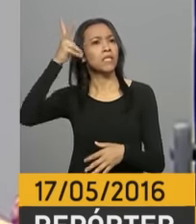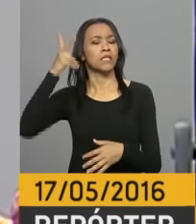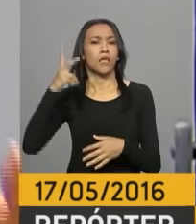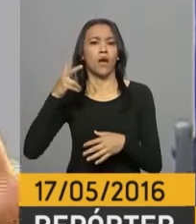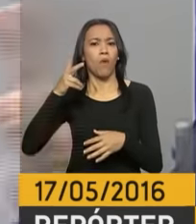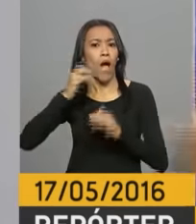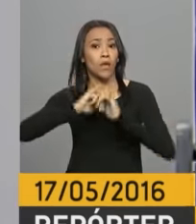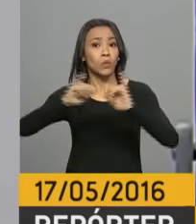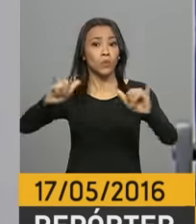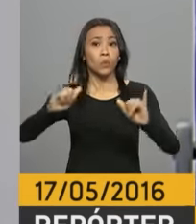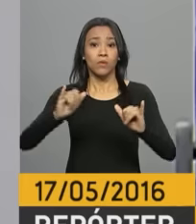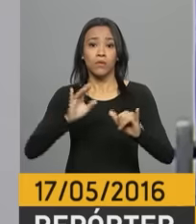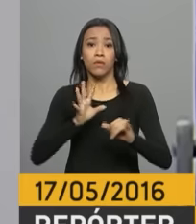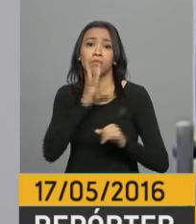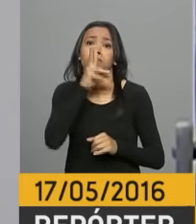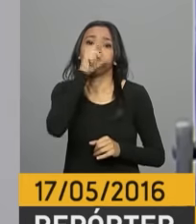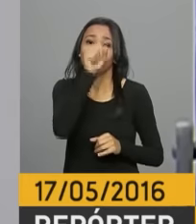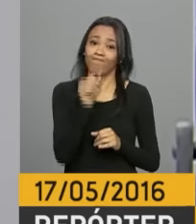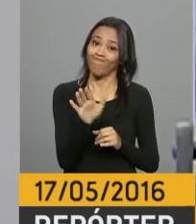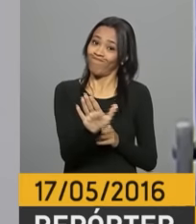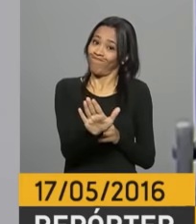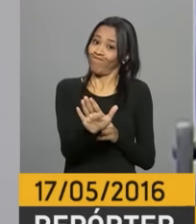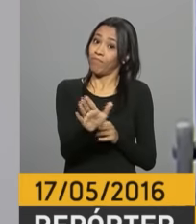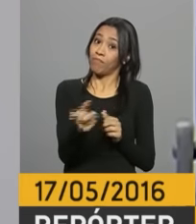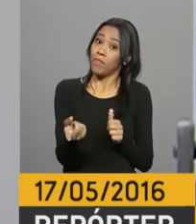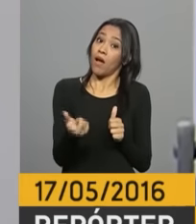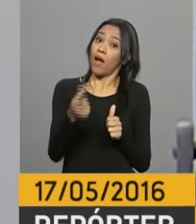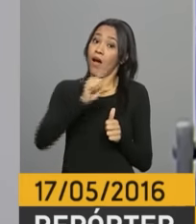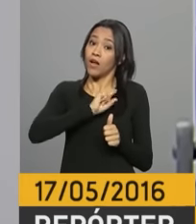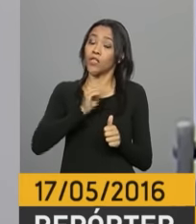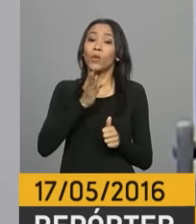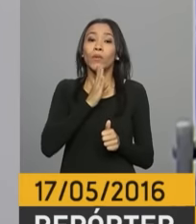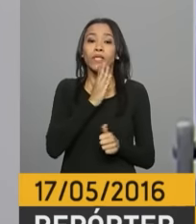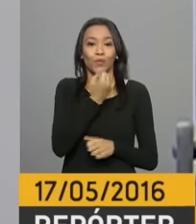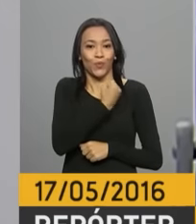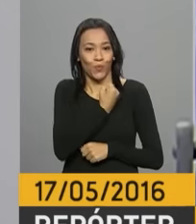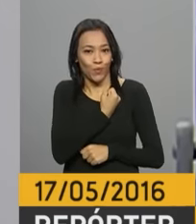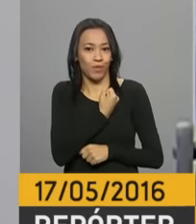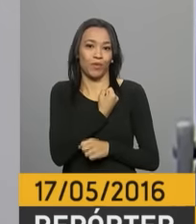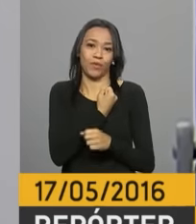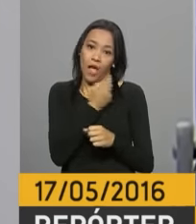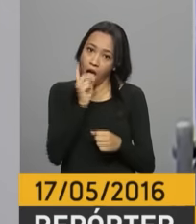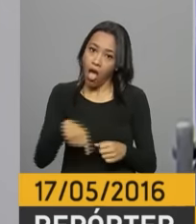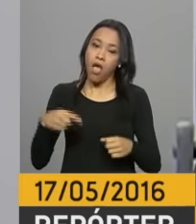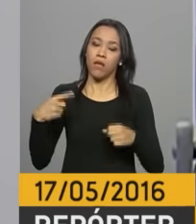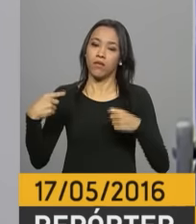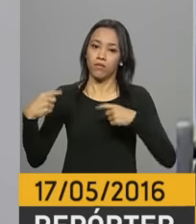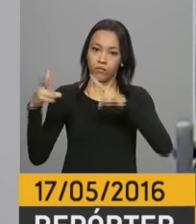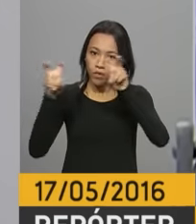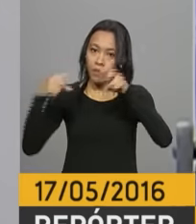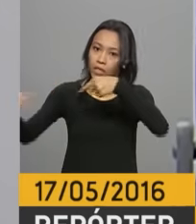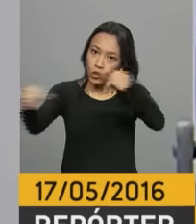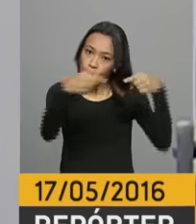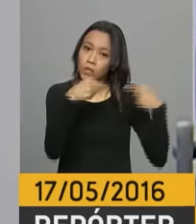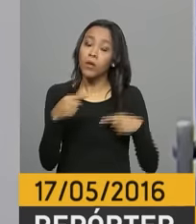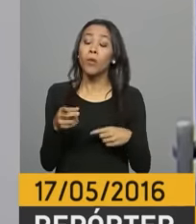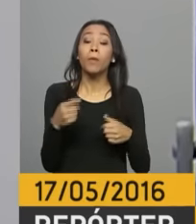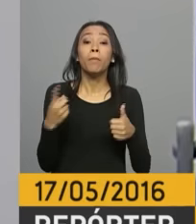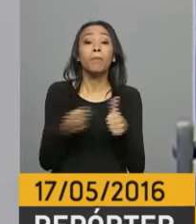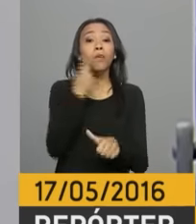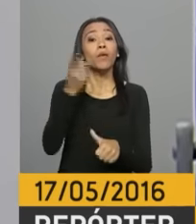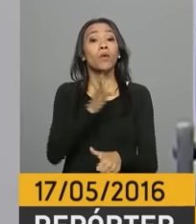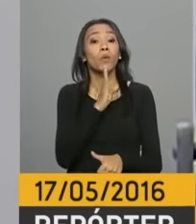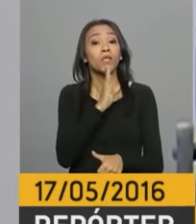anúncio nesse sentido, é prematuro antes de nós, de fato, conhecermos os números. que é o que nós estamos discutindo aqui. Conhecer os números e a abrangência